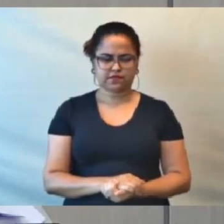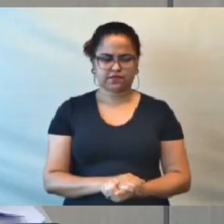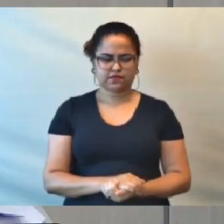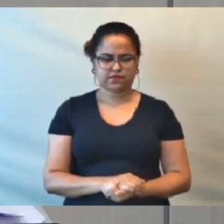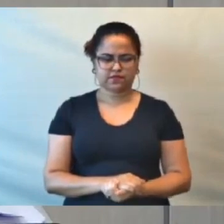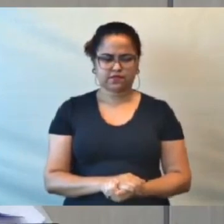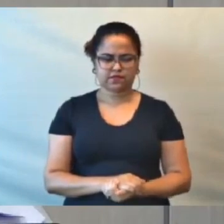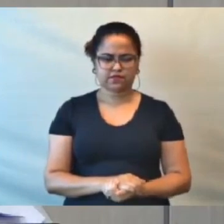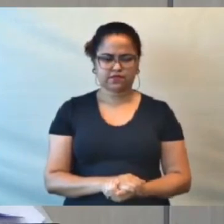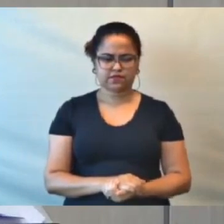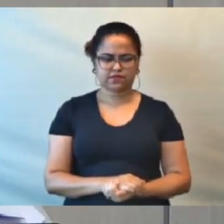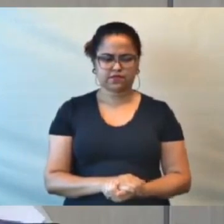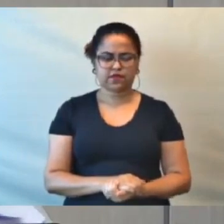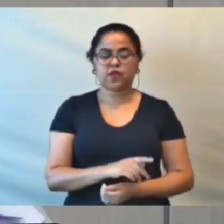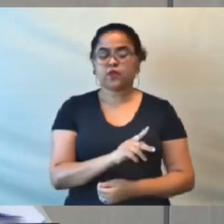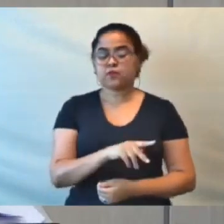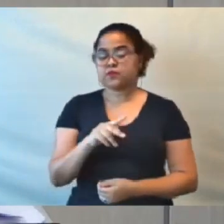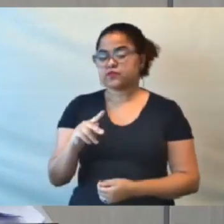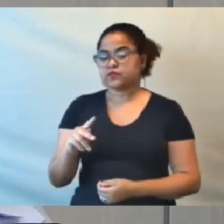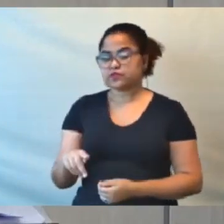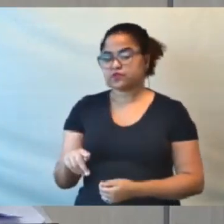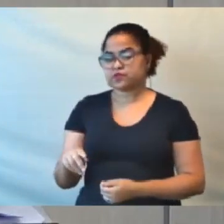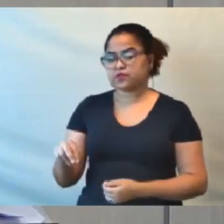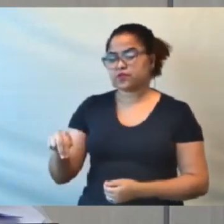professor Nilo, perdão. Pois não.